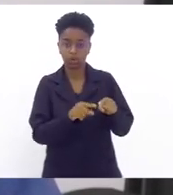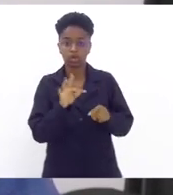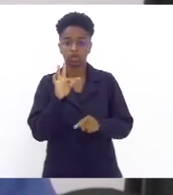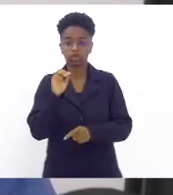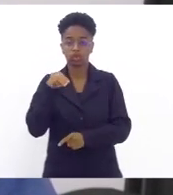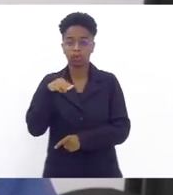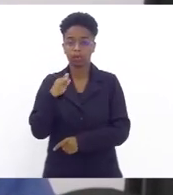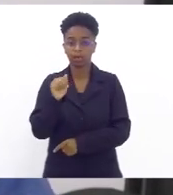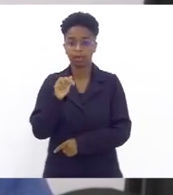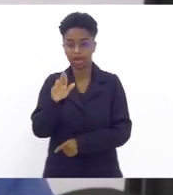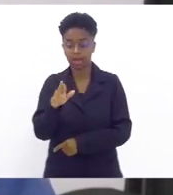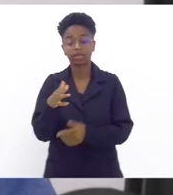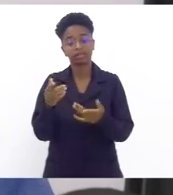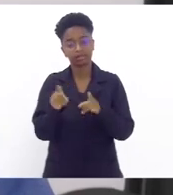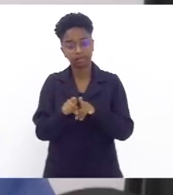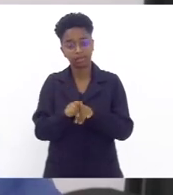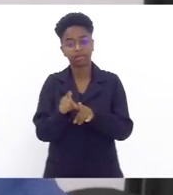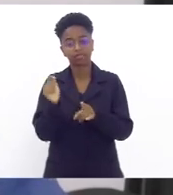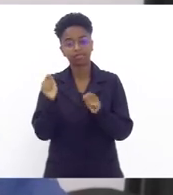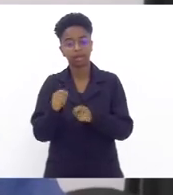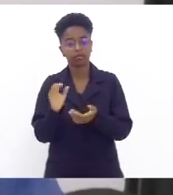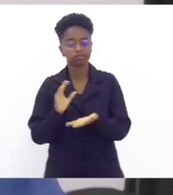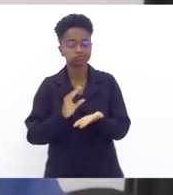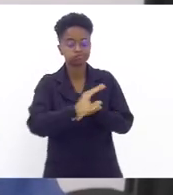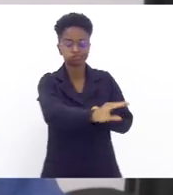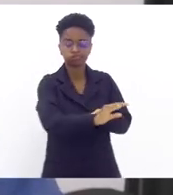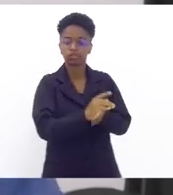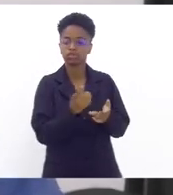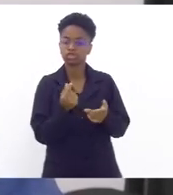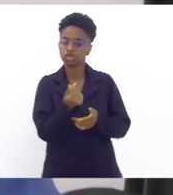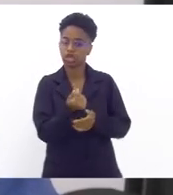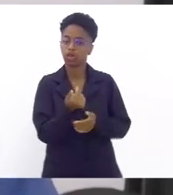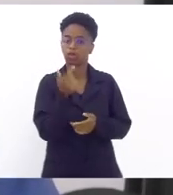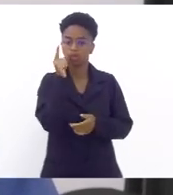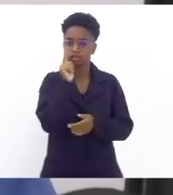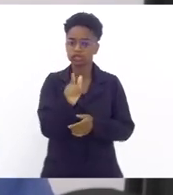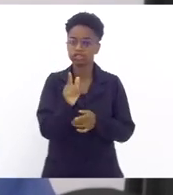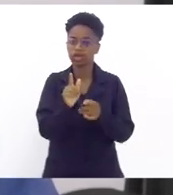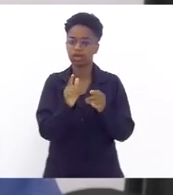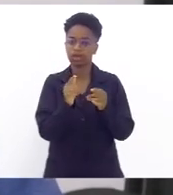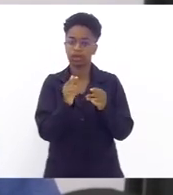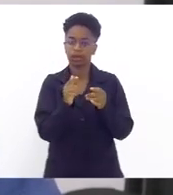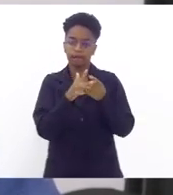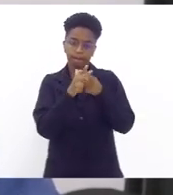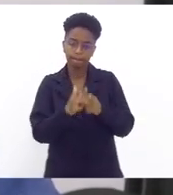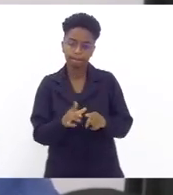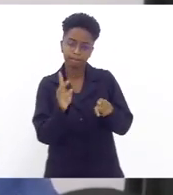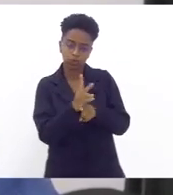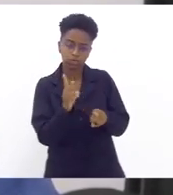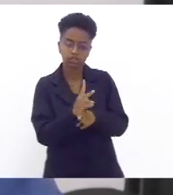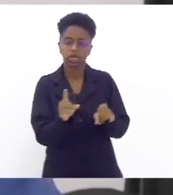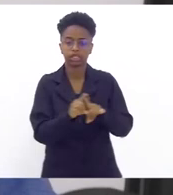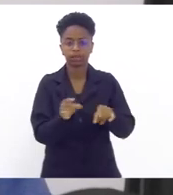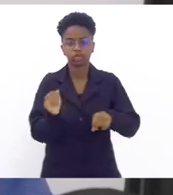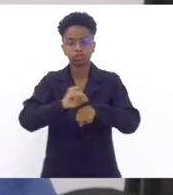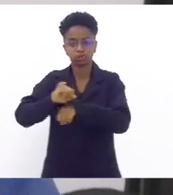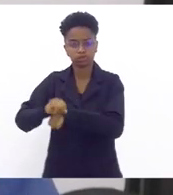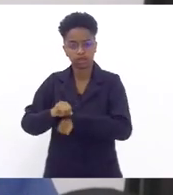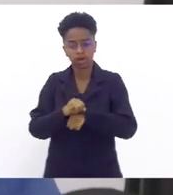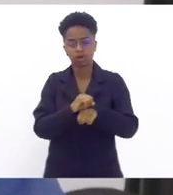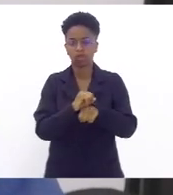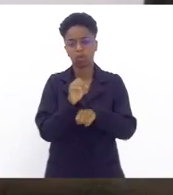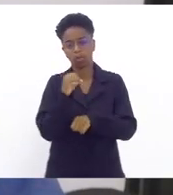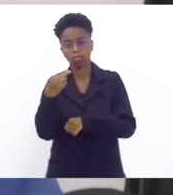a possibilidade de arrecadar recurso para poder MA esse material e realizar uma exposição realizar a divulgação